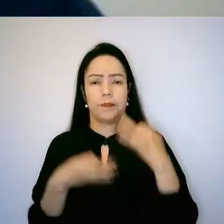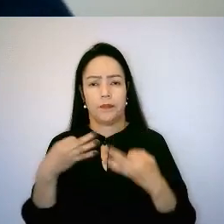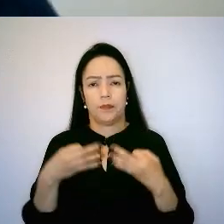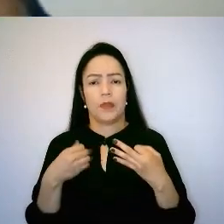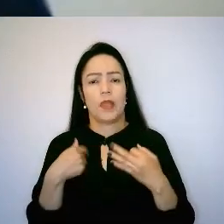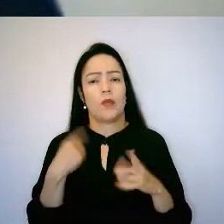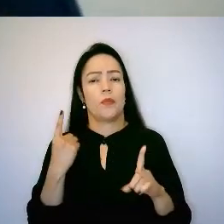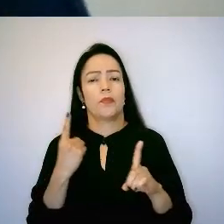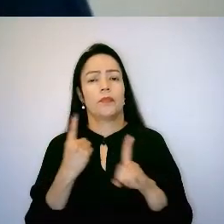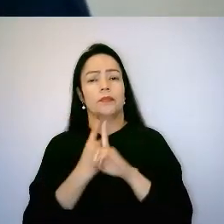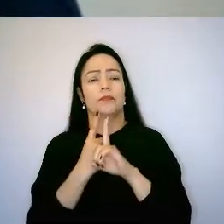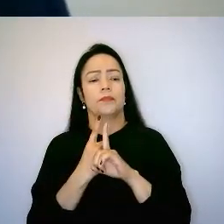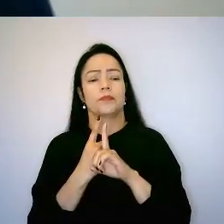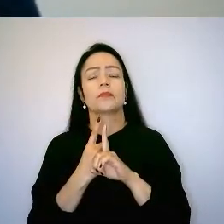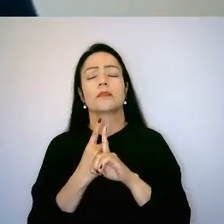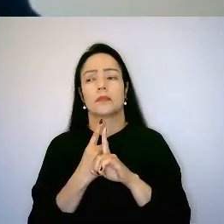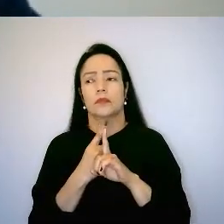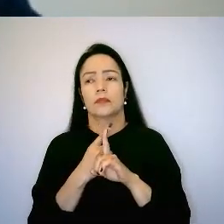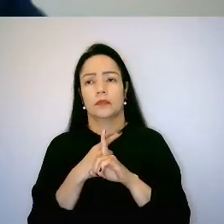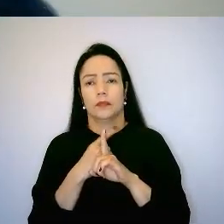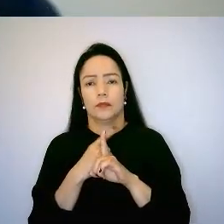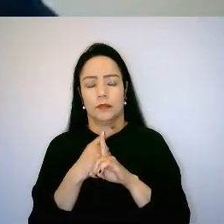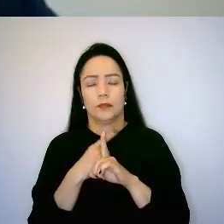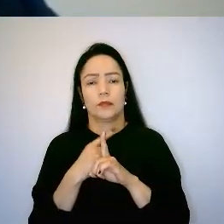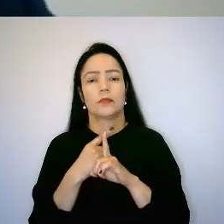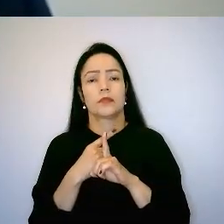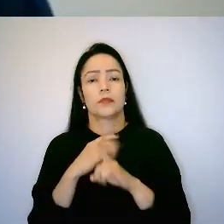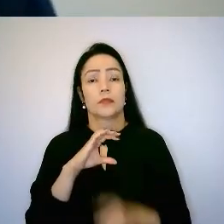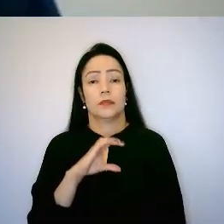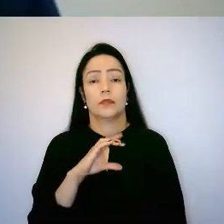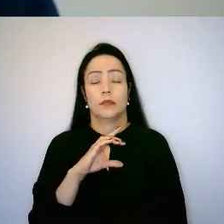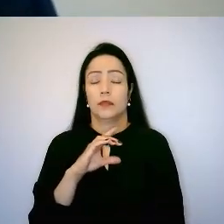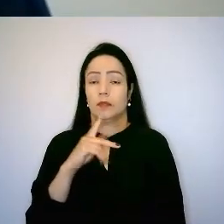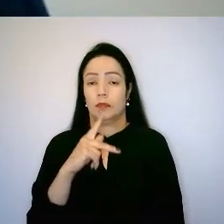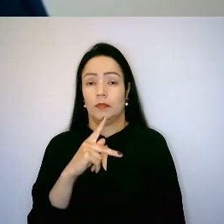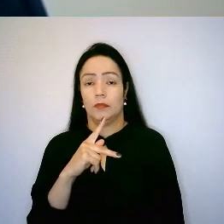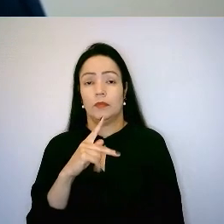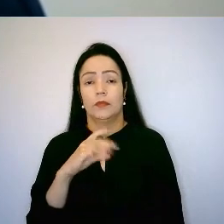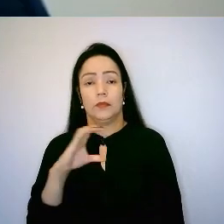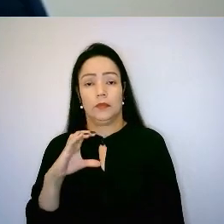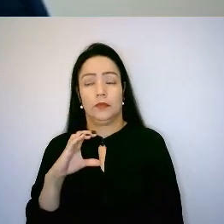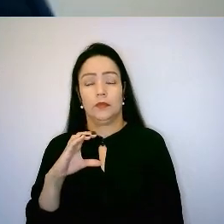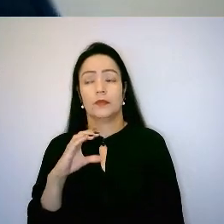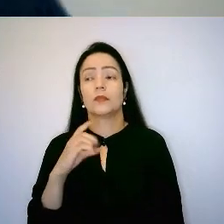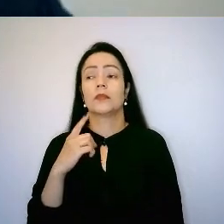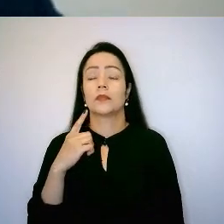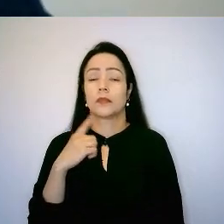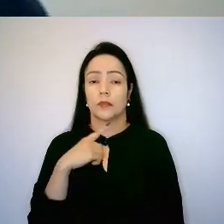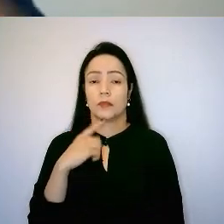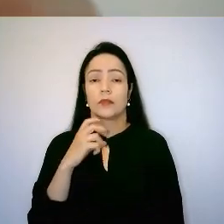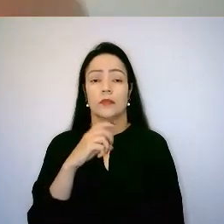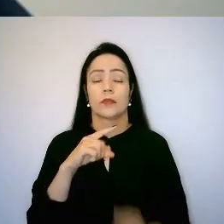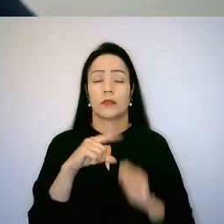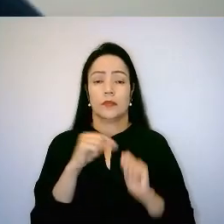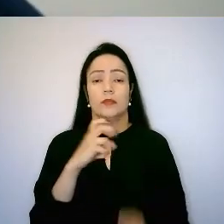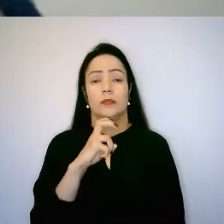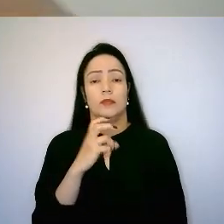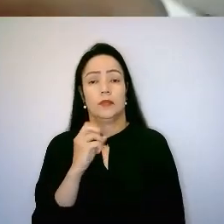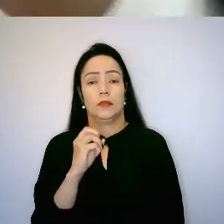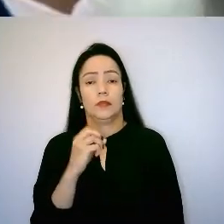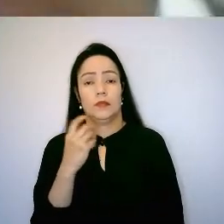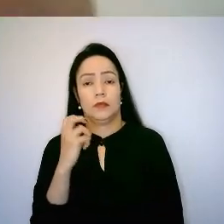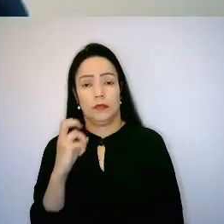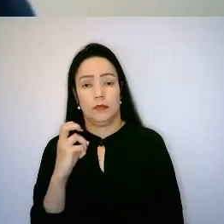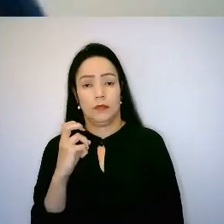é um dispositivo no Código de Processo Civil que ampara o direito do meu cliente o artigo 505 ele estabelece que o juiz